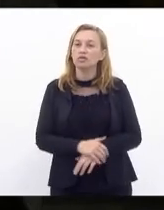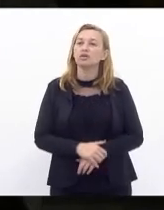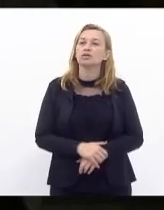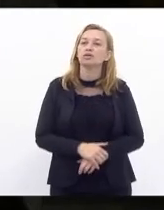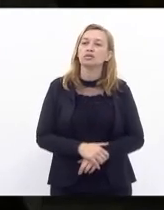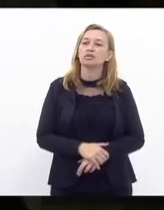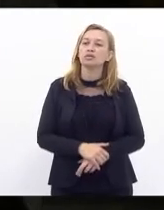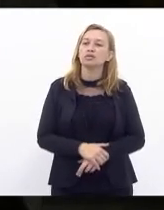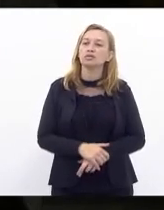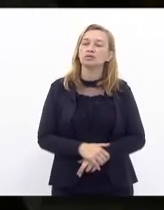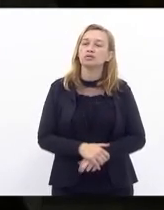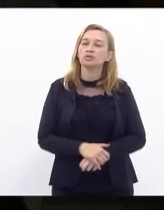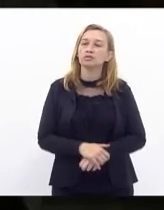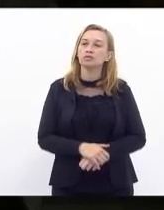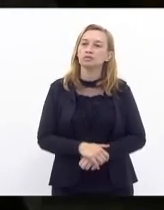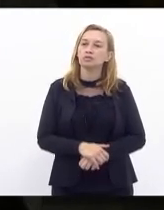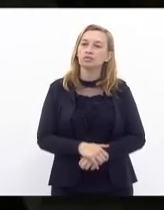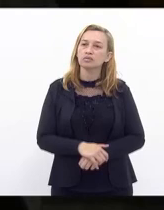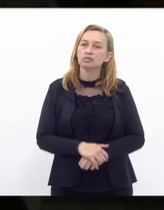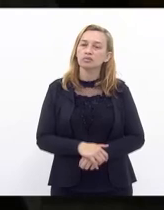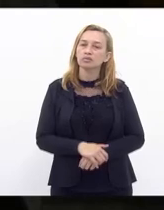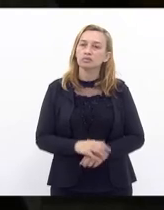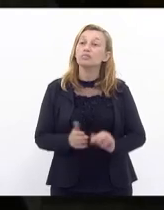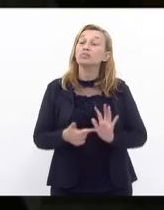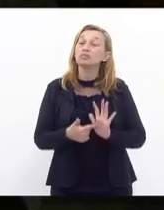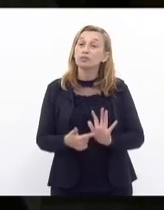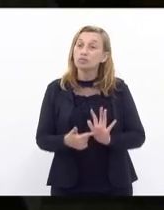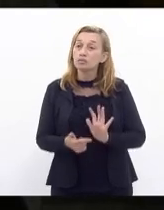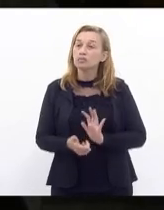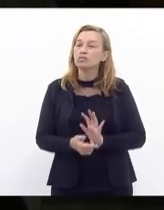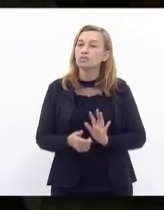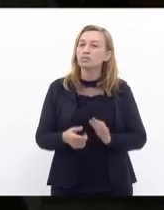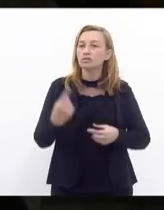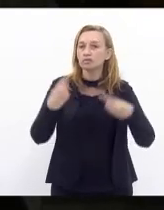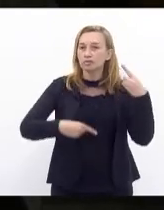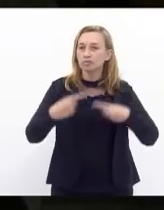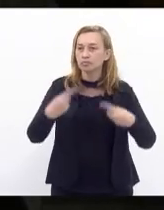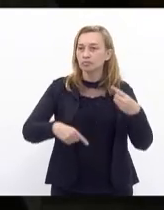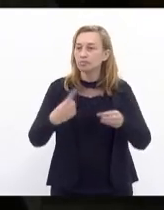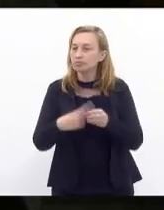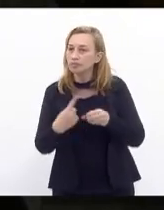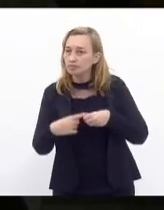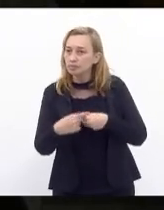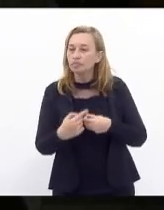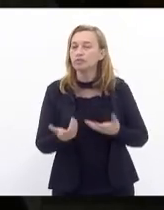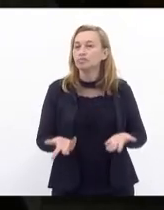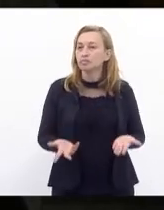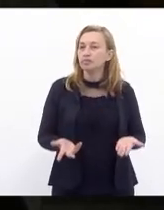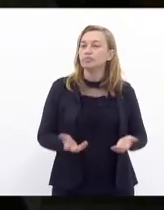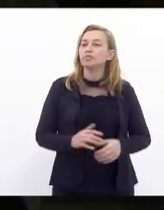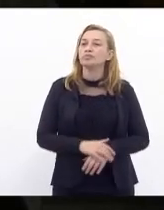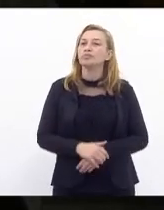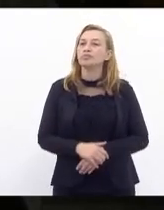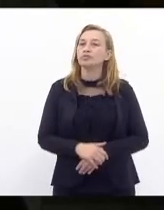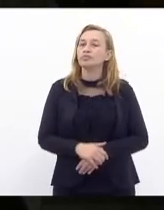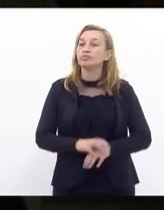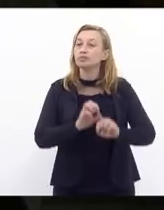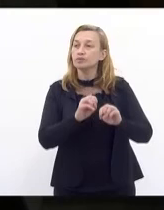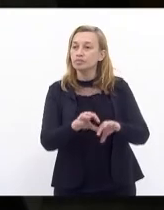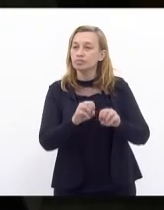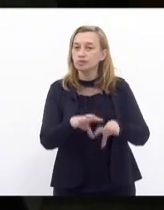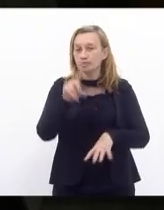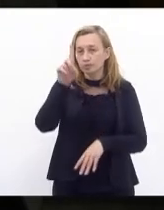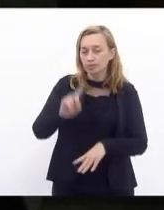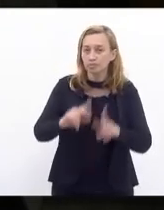que, portanto, instituirá a política municipal, o programa municipal e a política municipal de educação e